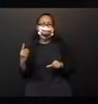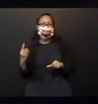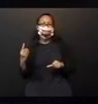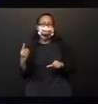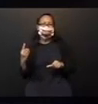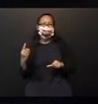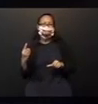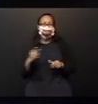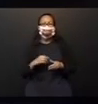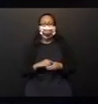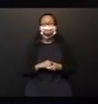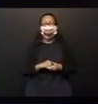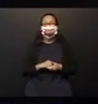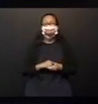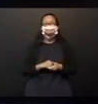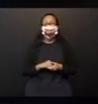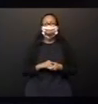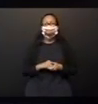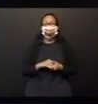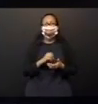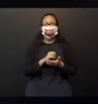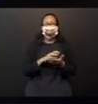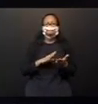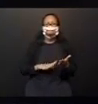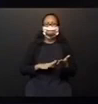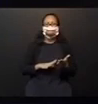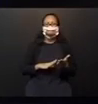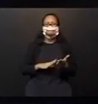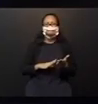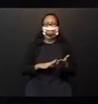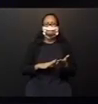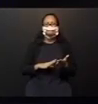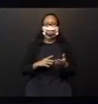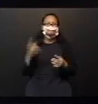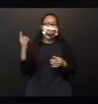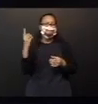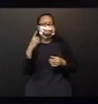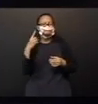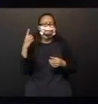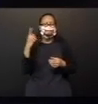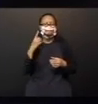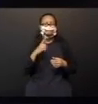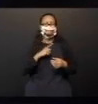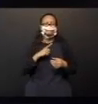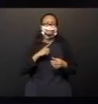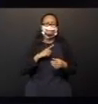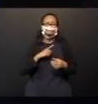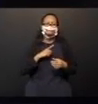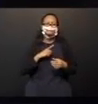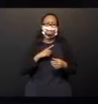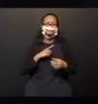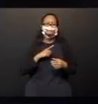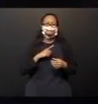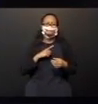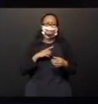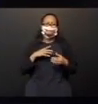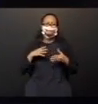um. Então, logo na primeira letra, o labirinto tinha uns